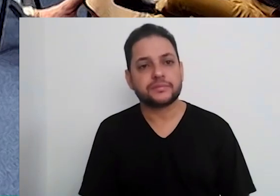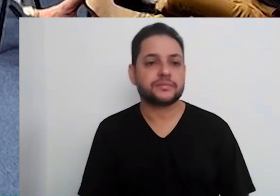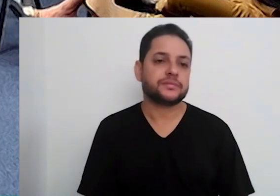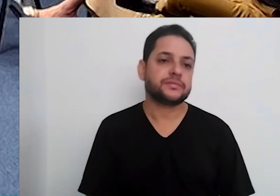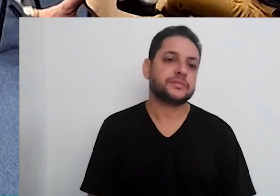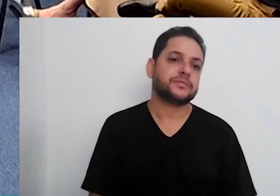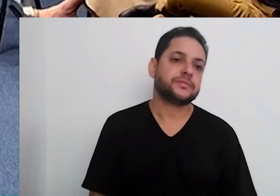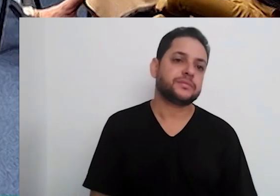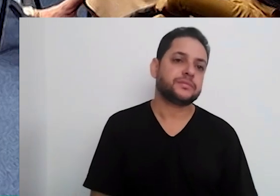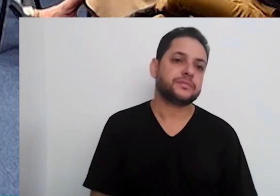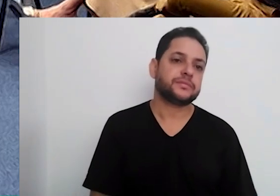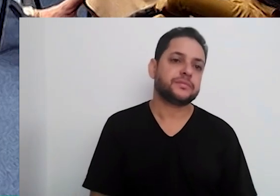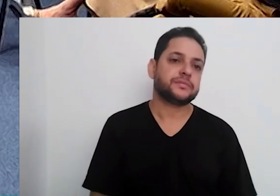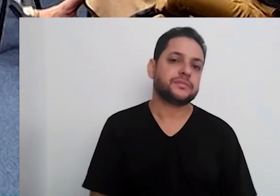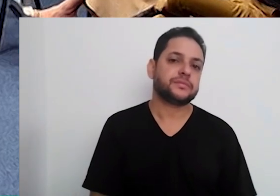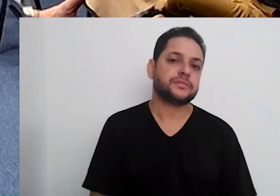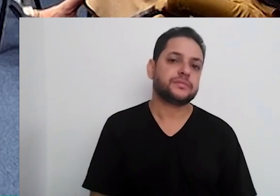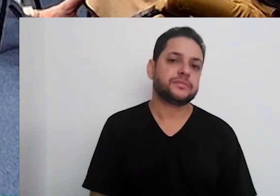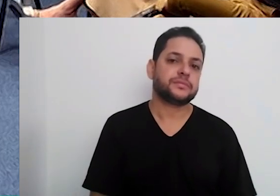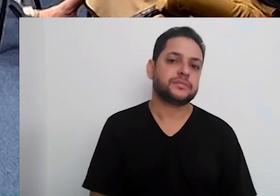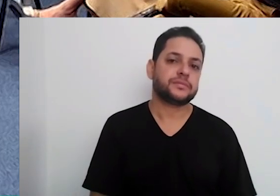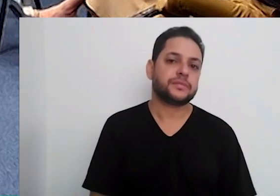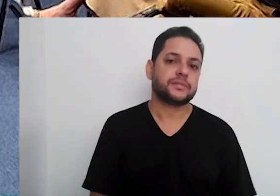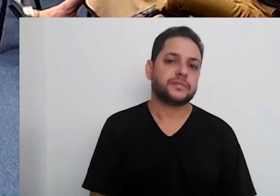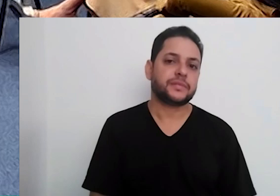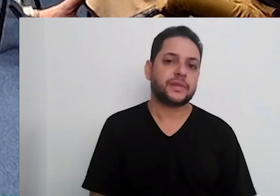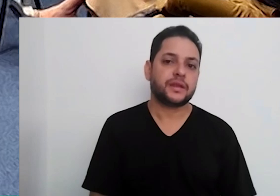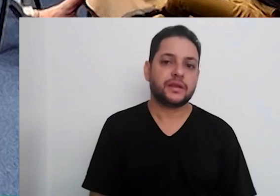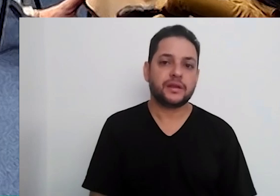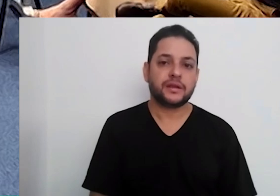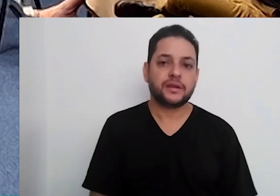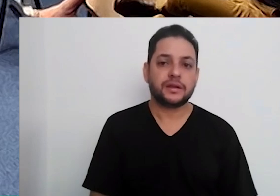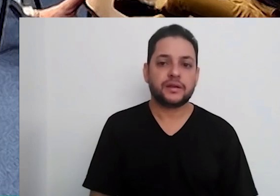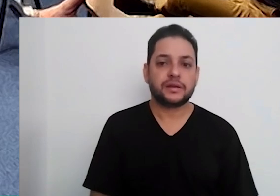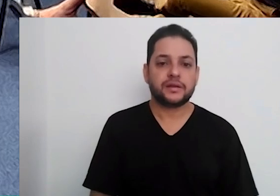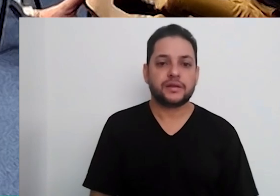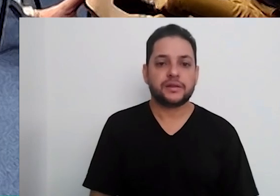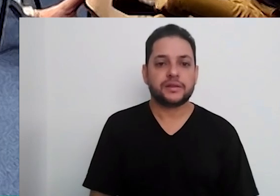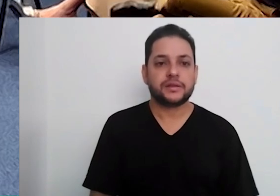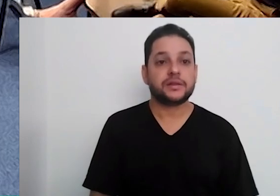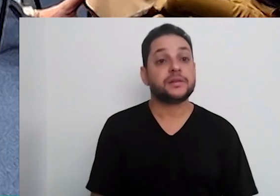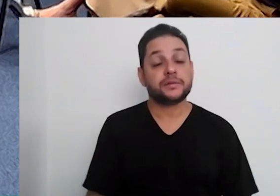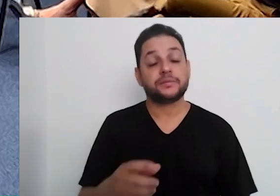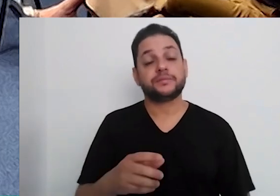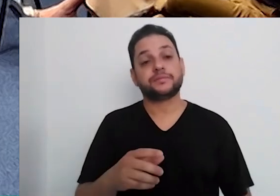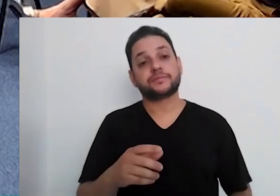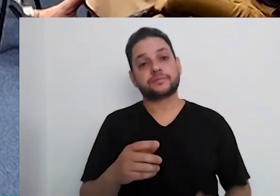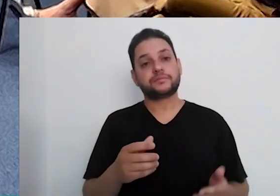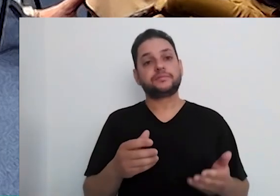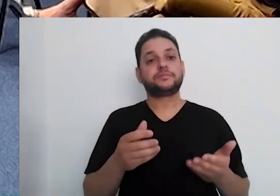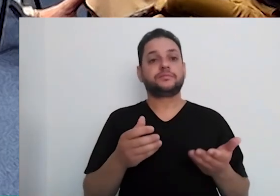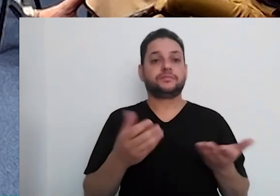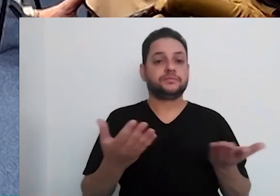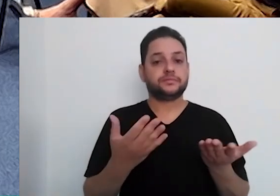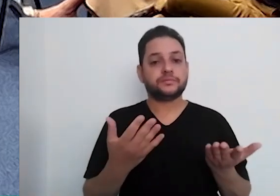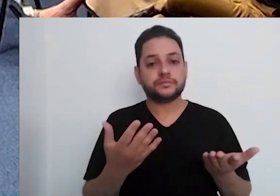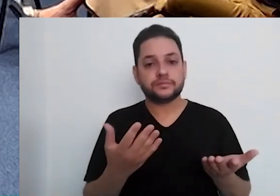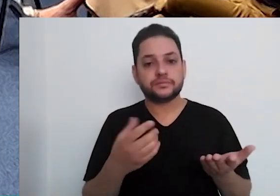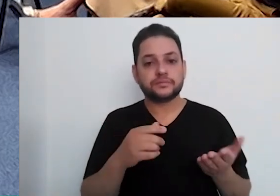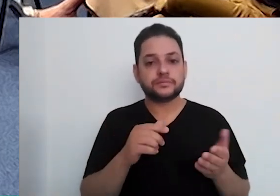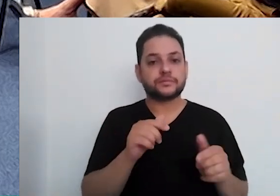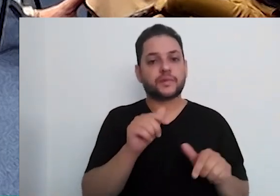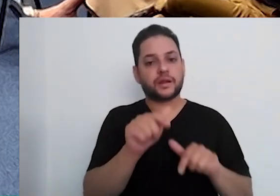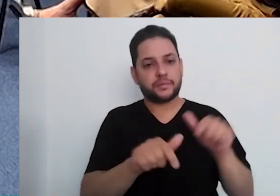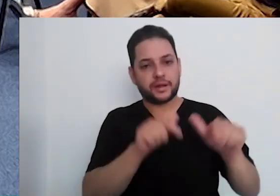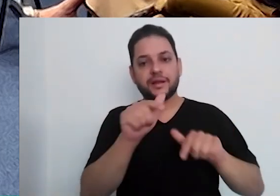para tipo de cri a gente isso isso é isso é trabalho de produtor